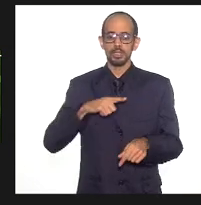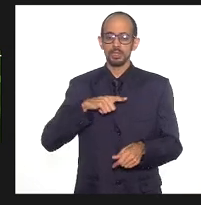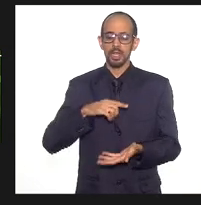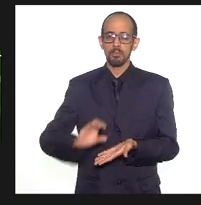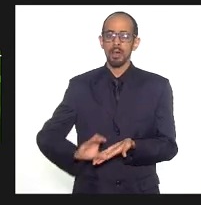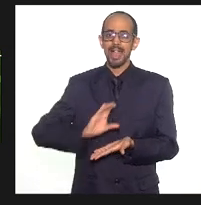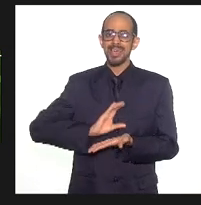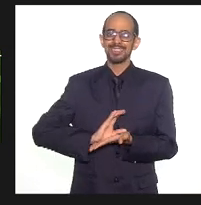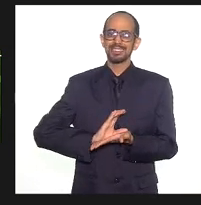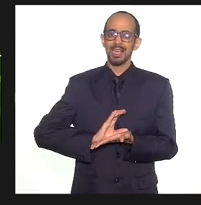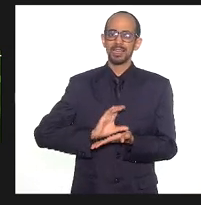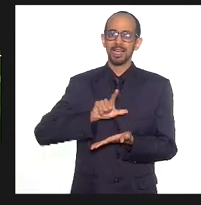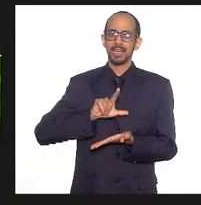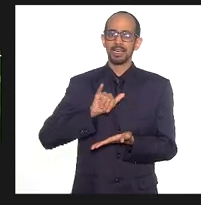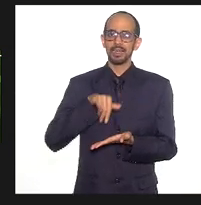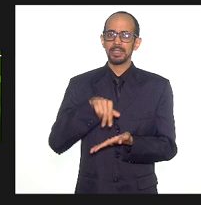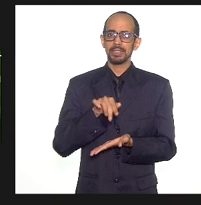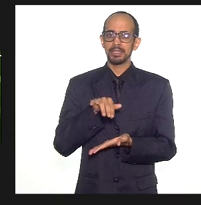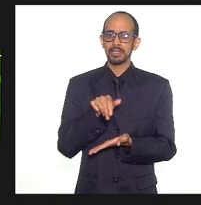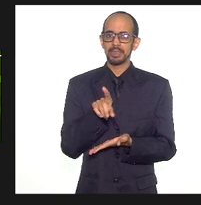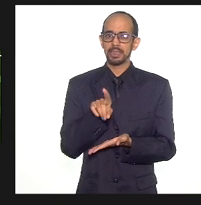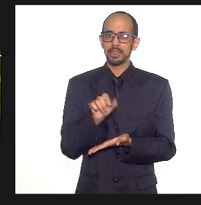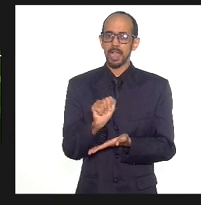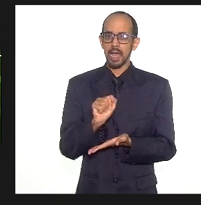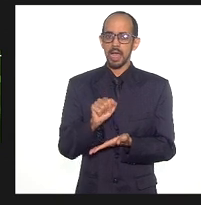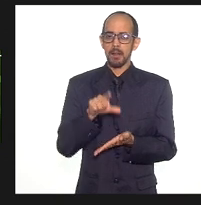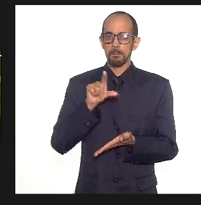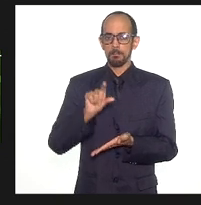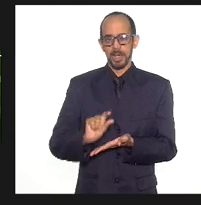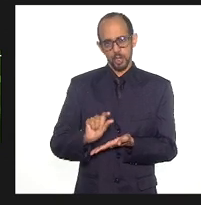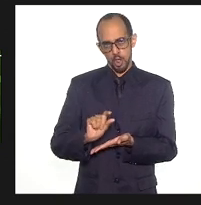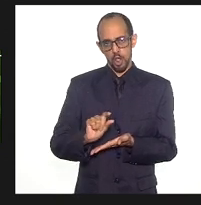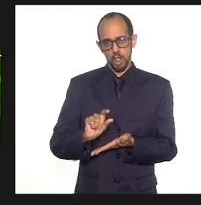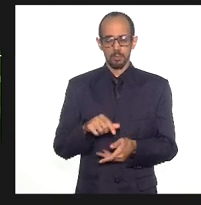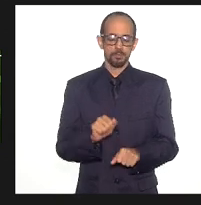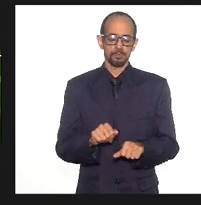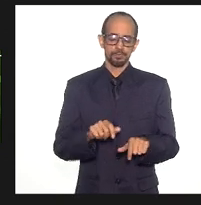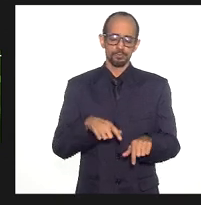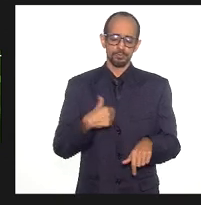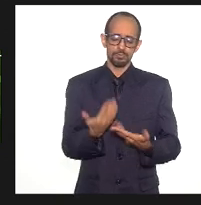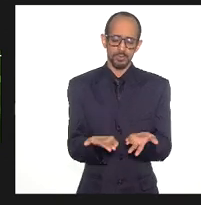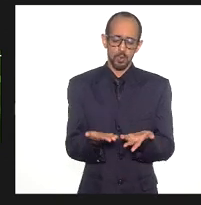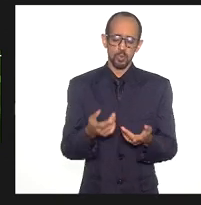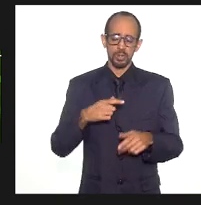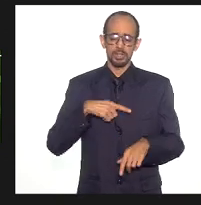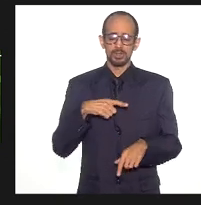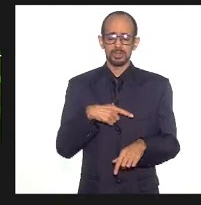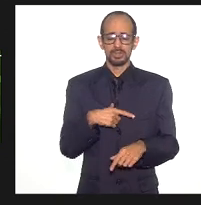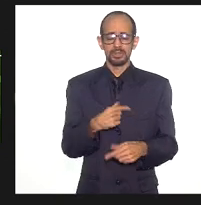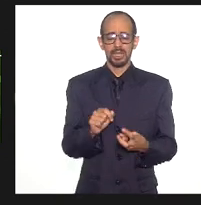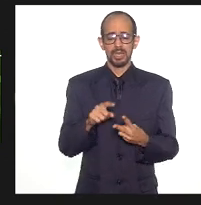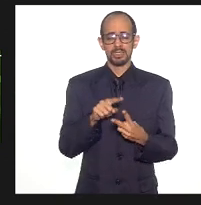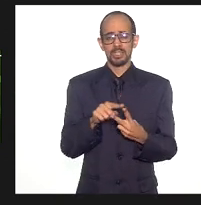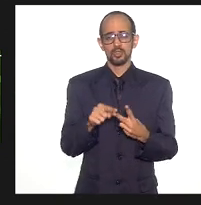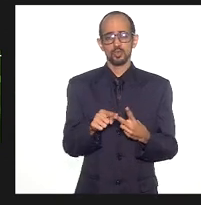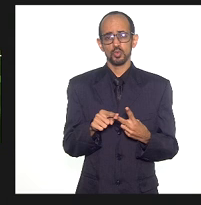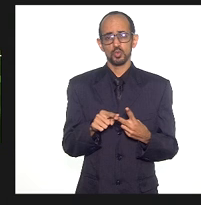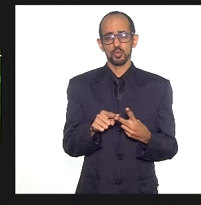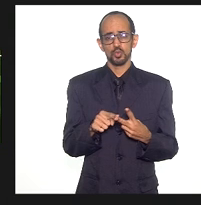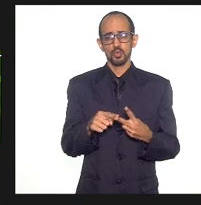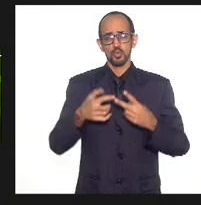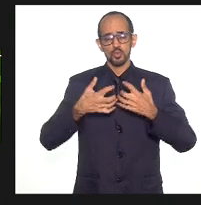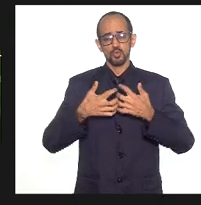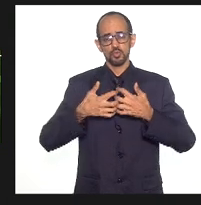menor, né? Então, existe essa dupla função ou dupla